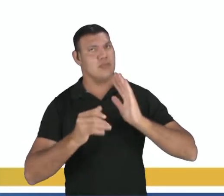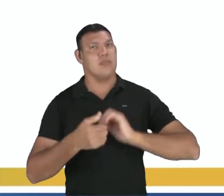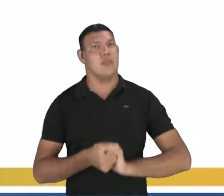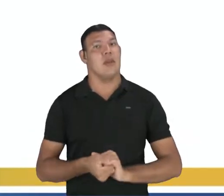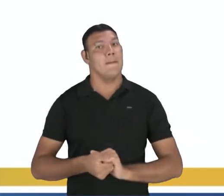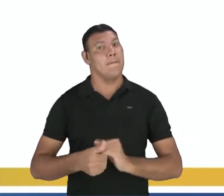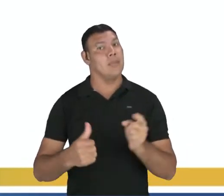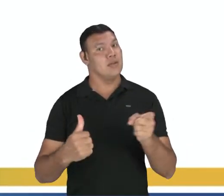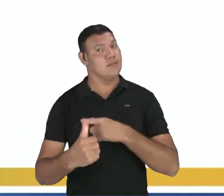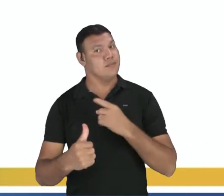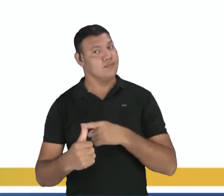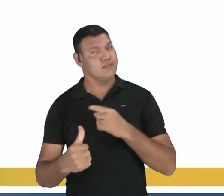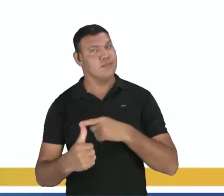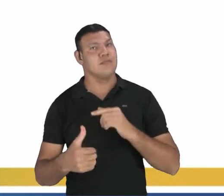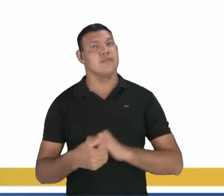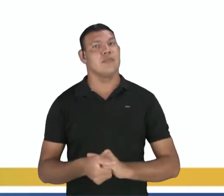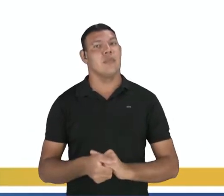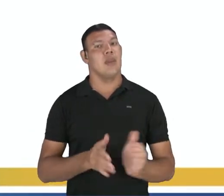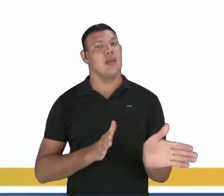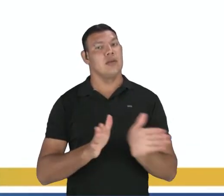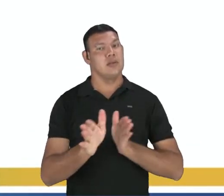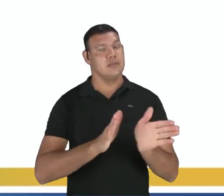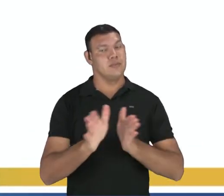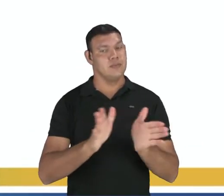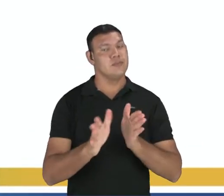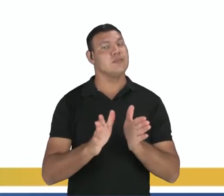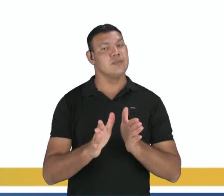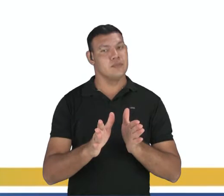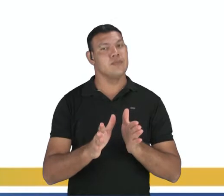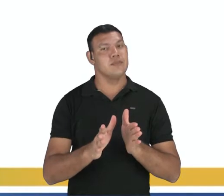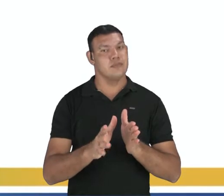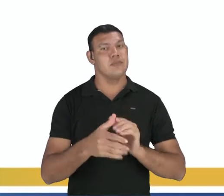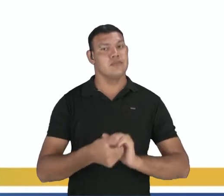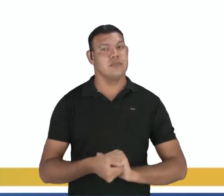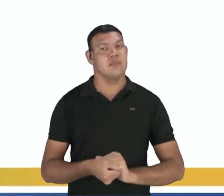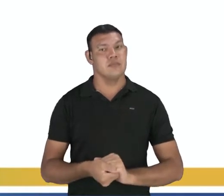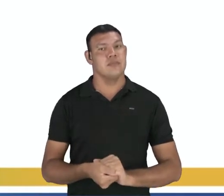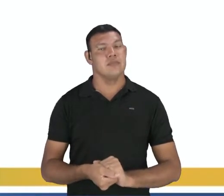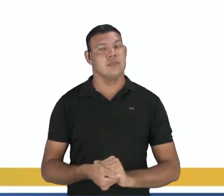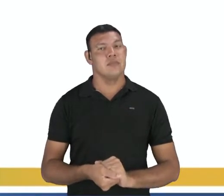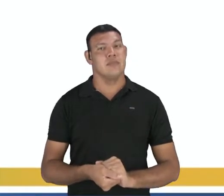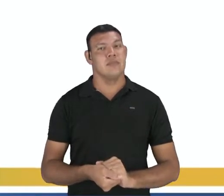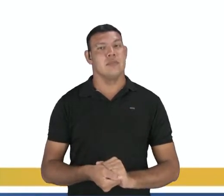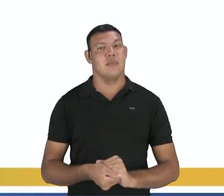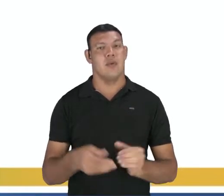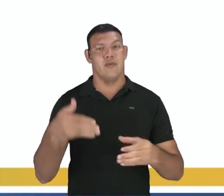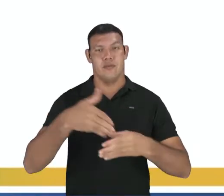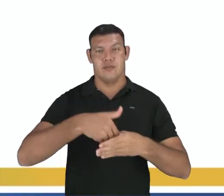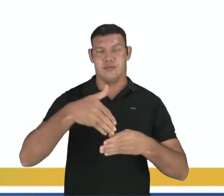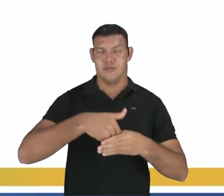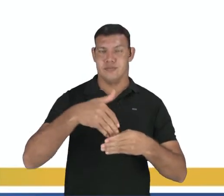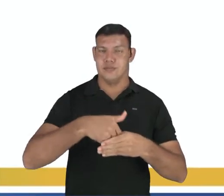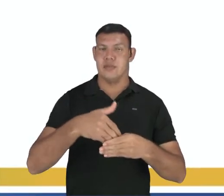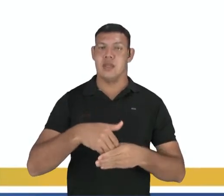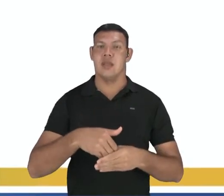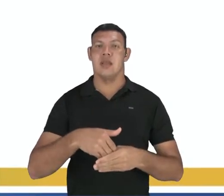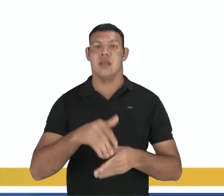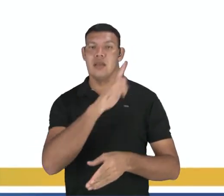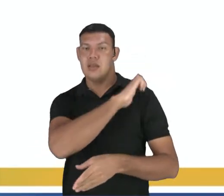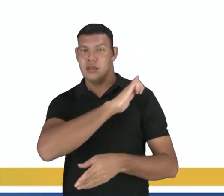são, primeiro, o acesso eletivo aos cargos de governo, né? E o que isso quer dizer?